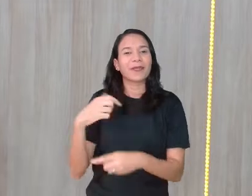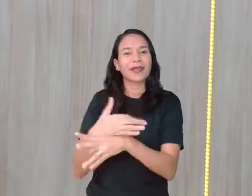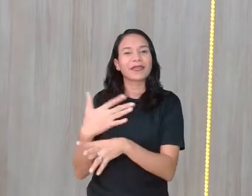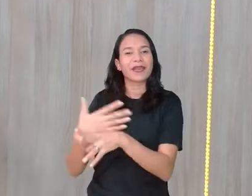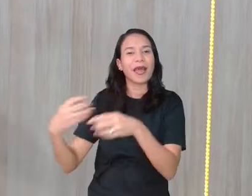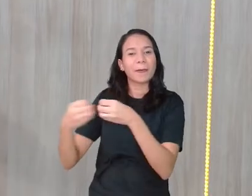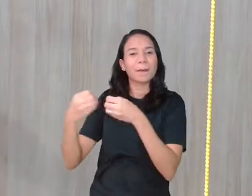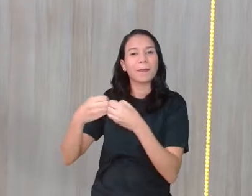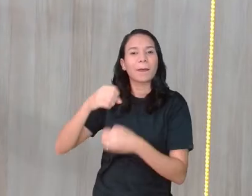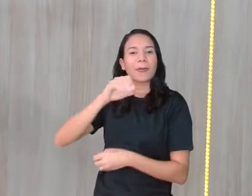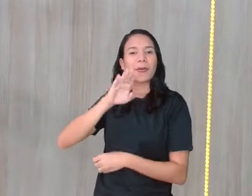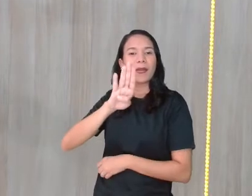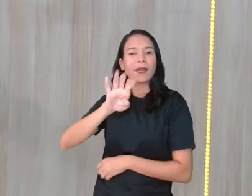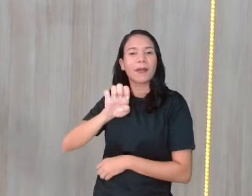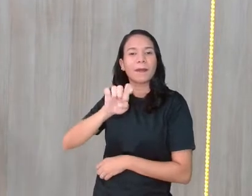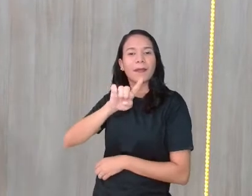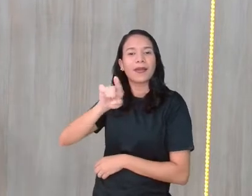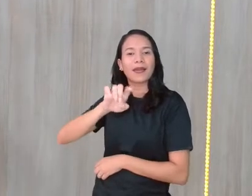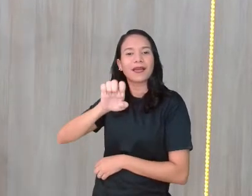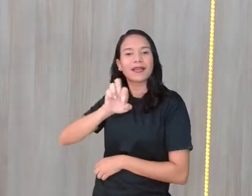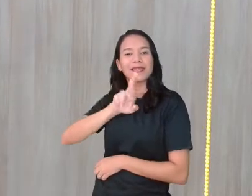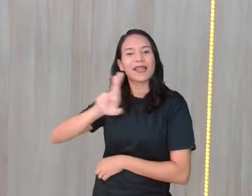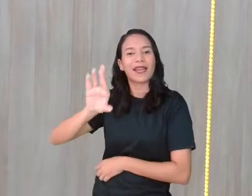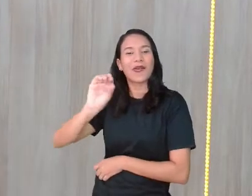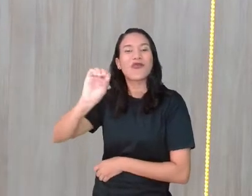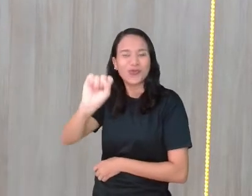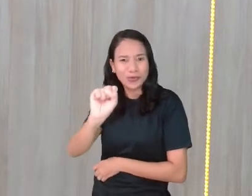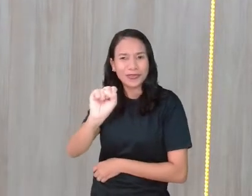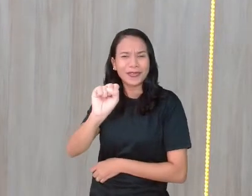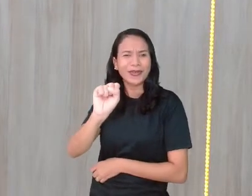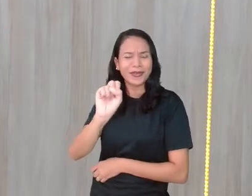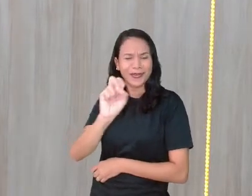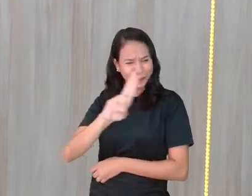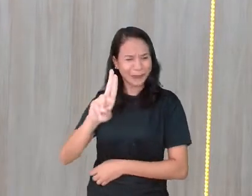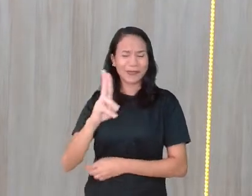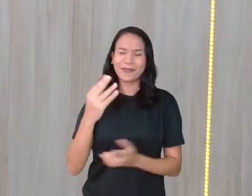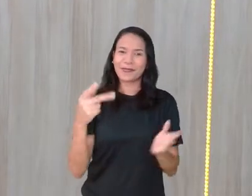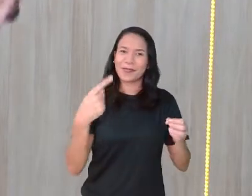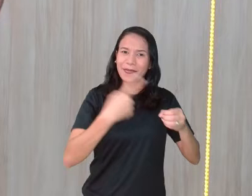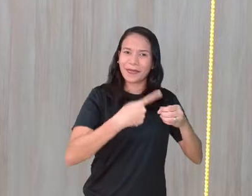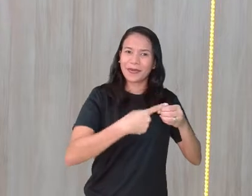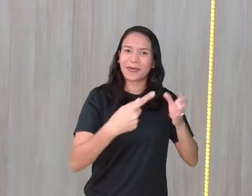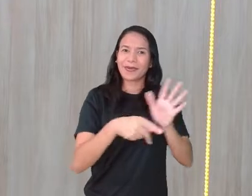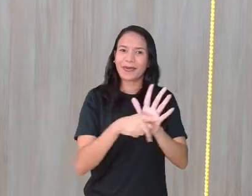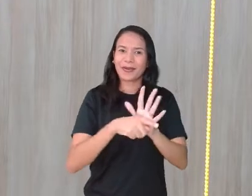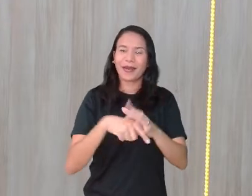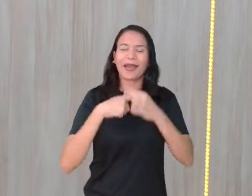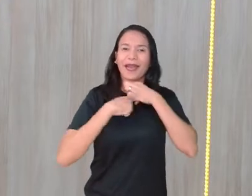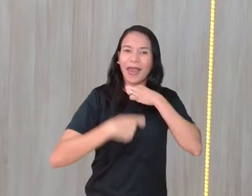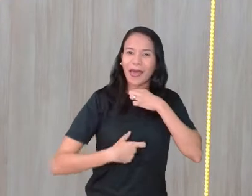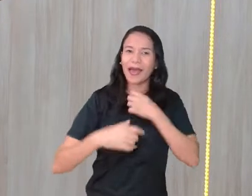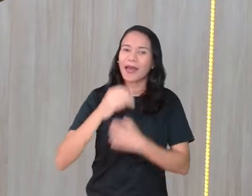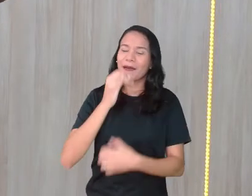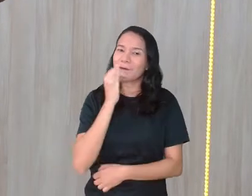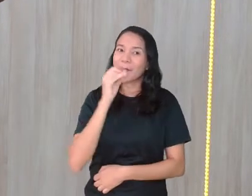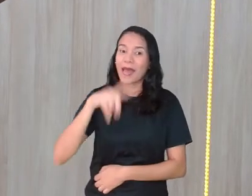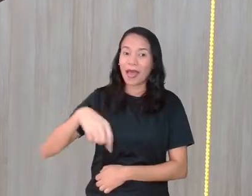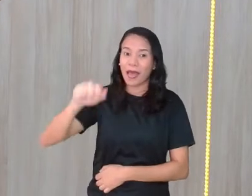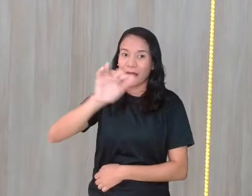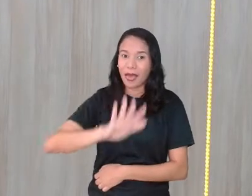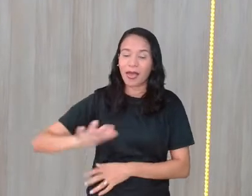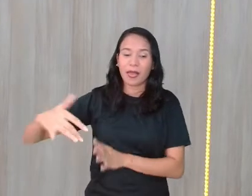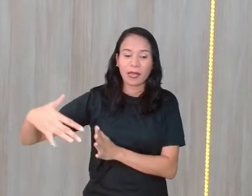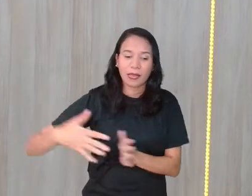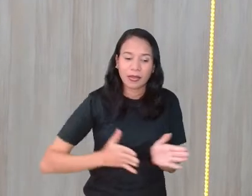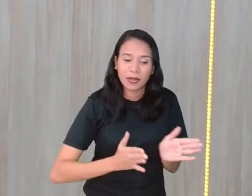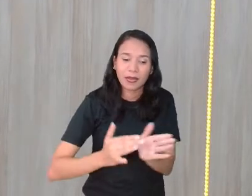lado, Bezerros, com o nome desse, né? Bezerros, Gravatar, por exemplo. Gravatar era a área de passagem,